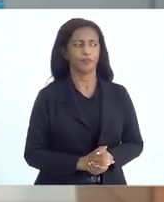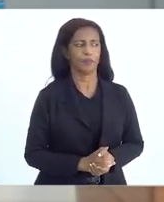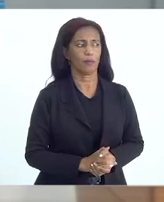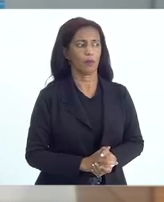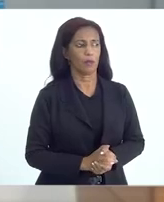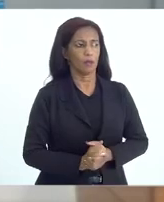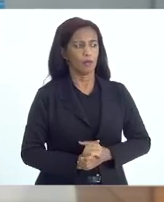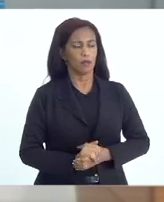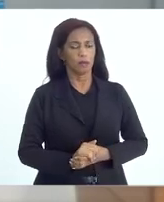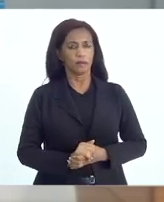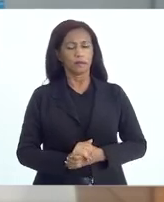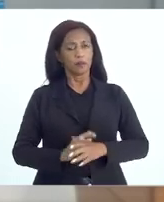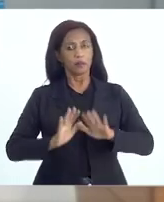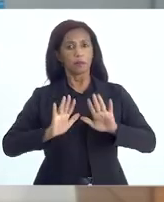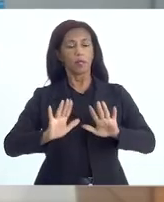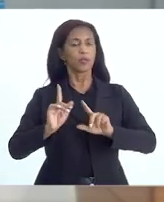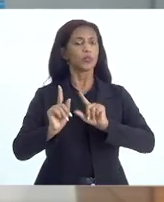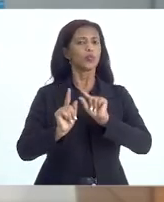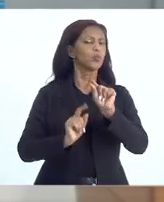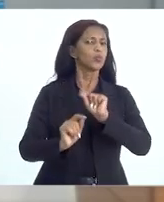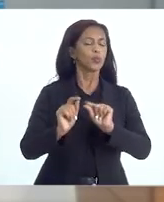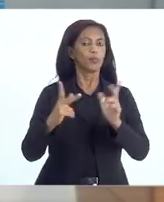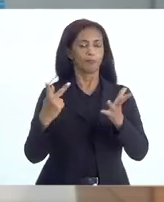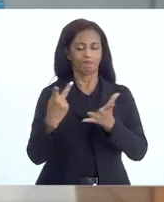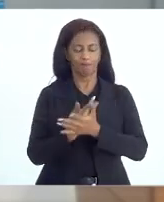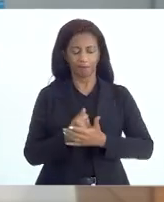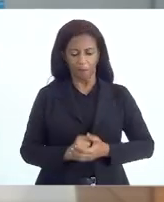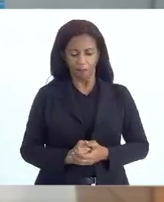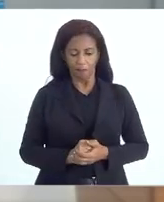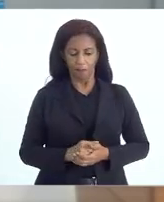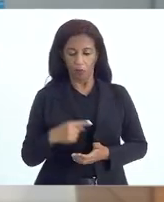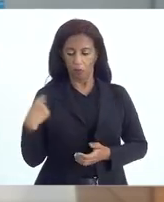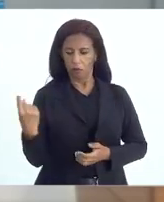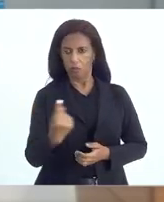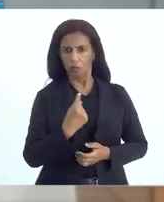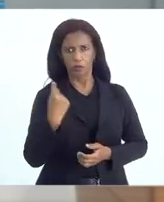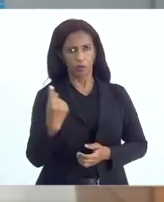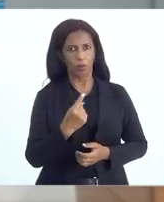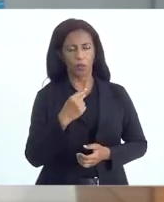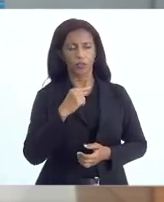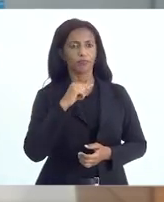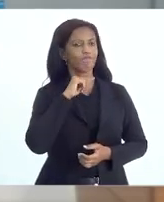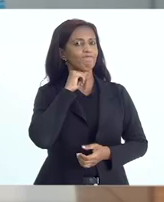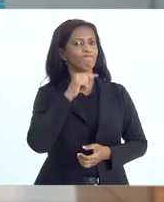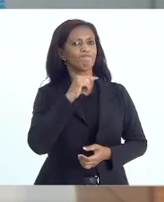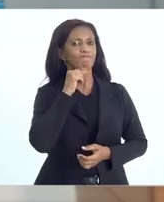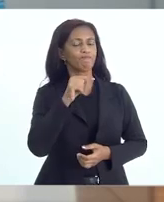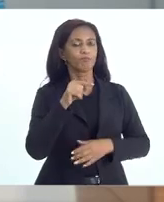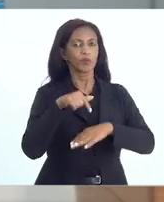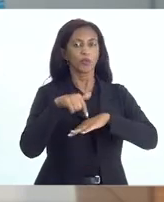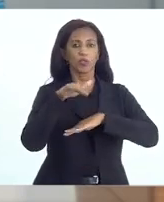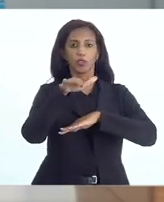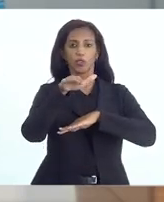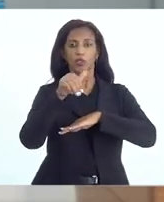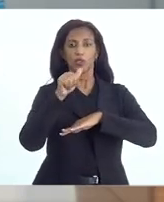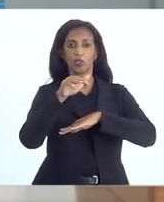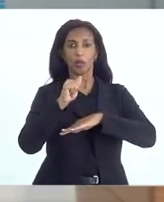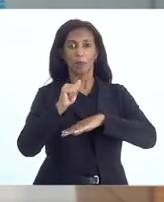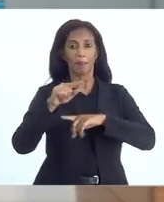preciso aí mas o que que acontece nós não conseguimos nós não conseguimos chamar